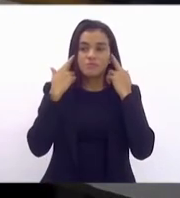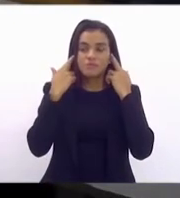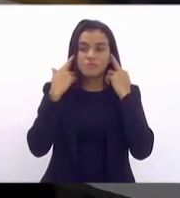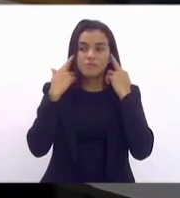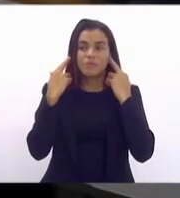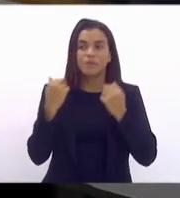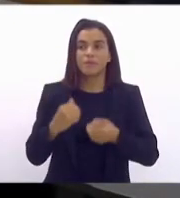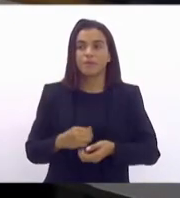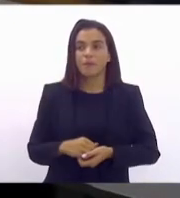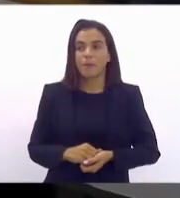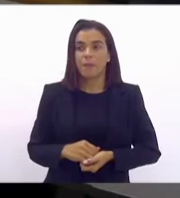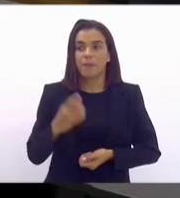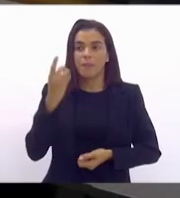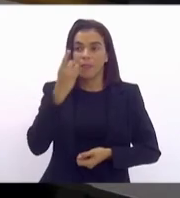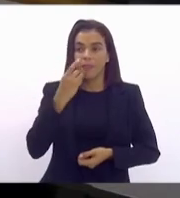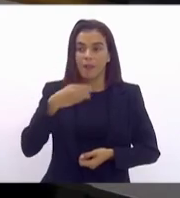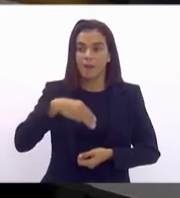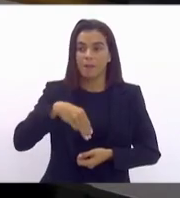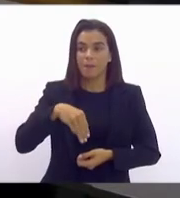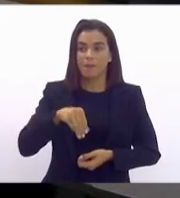Deputado Márcio Gualberto, nos ouve?